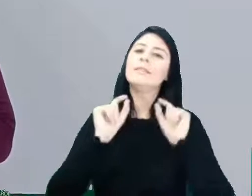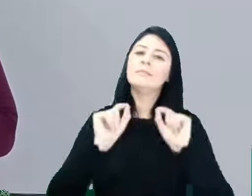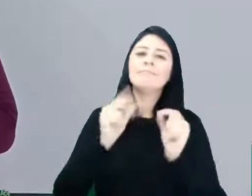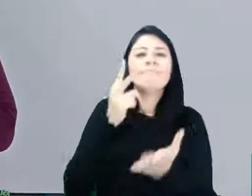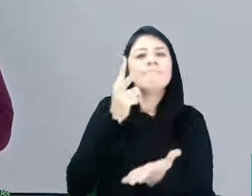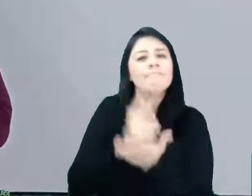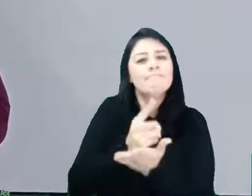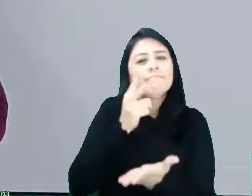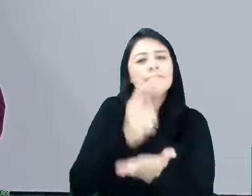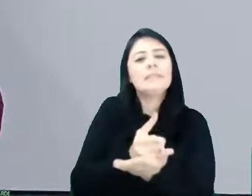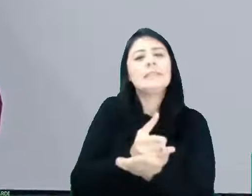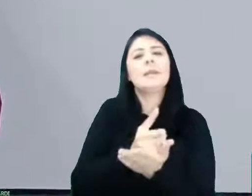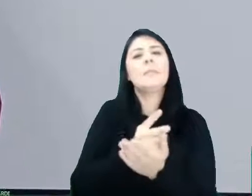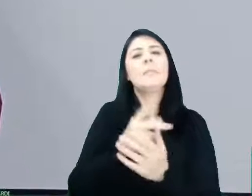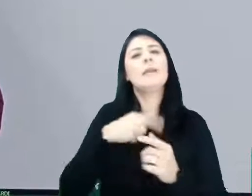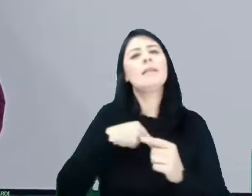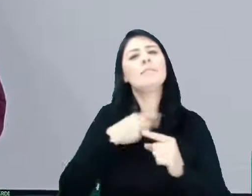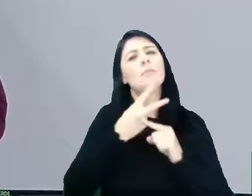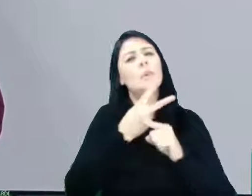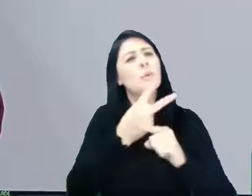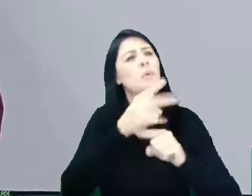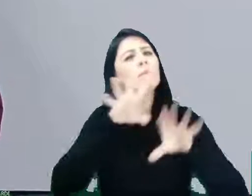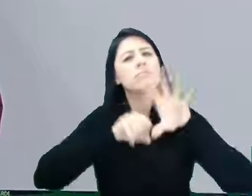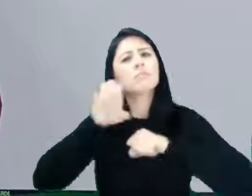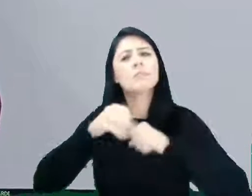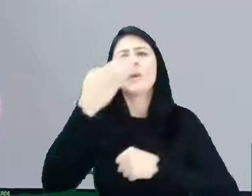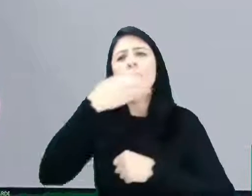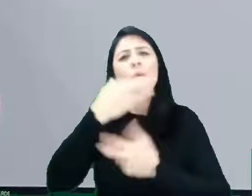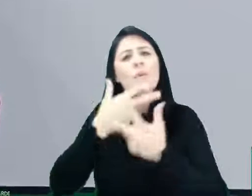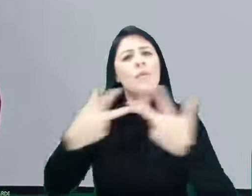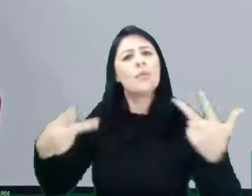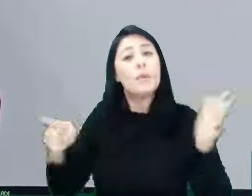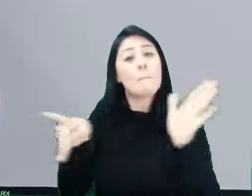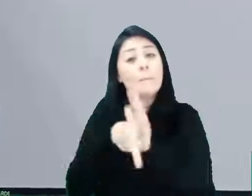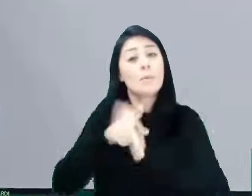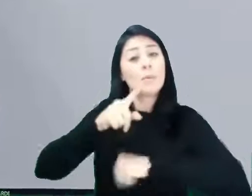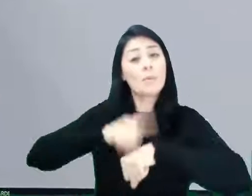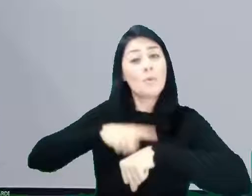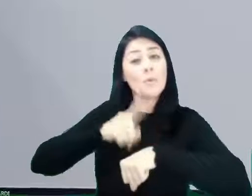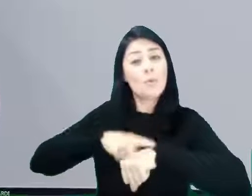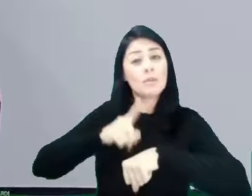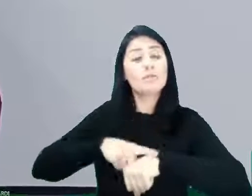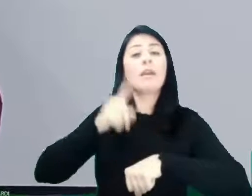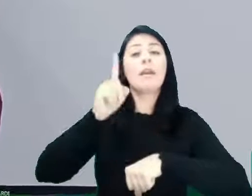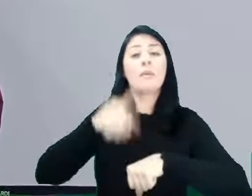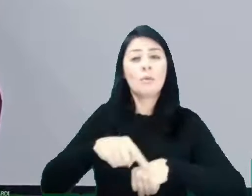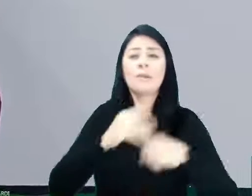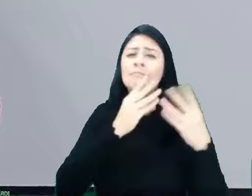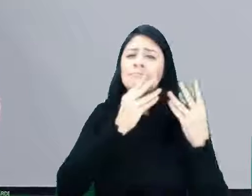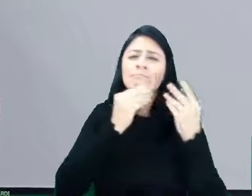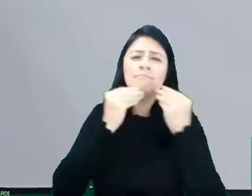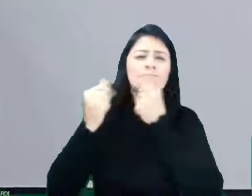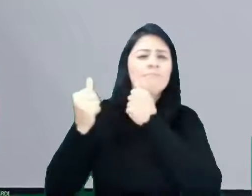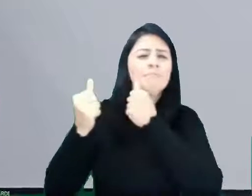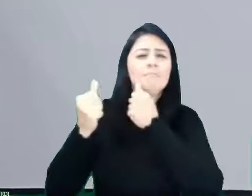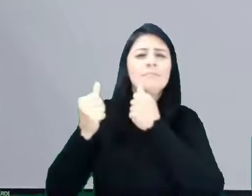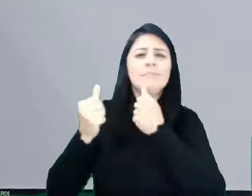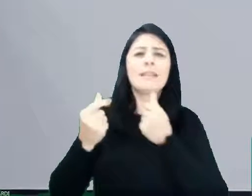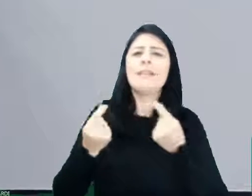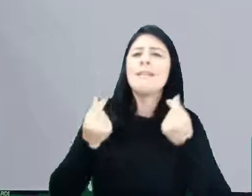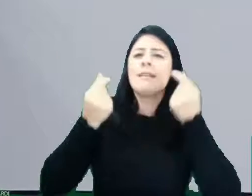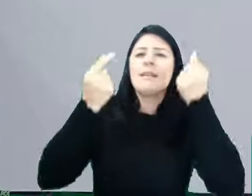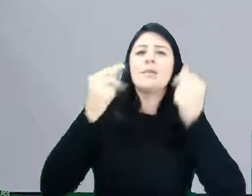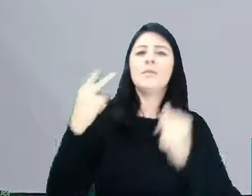é sempre procurar frutas da época. Elas são riquíssimas em